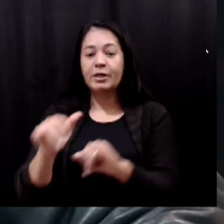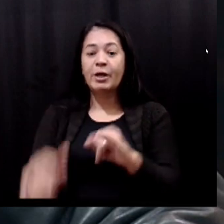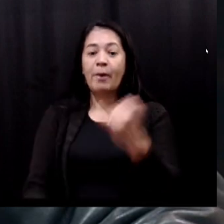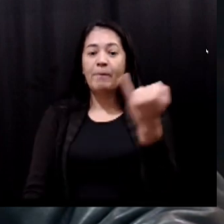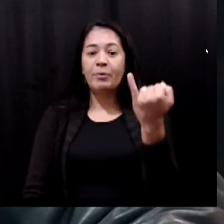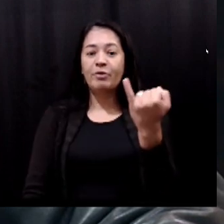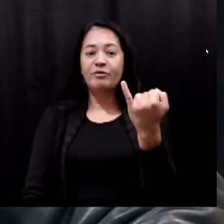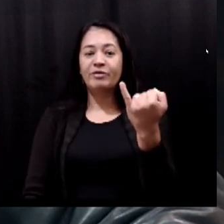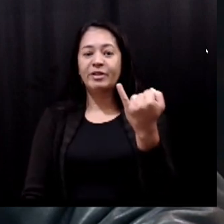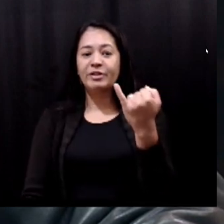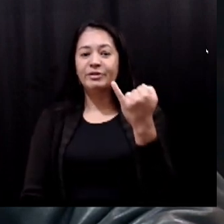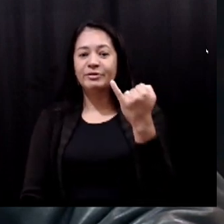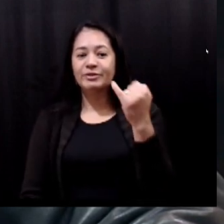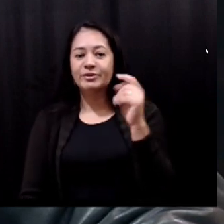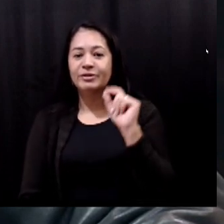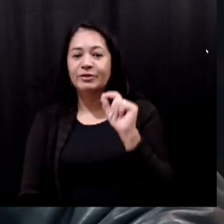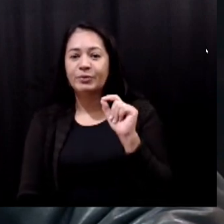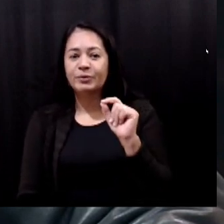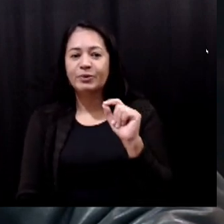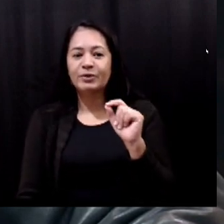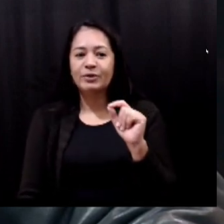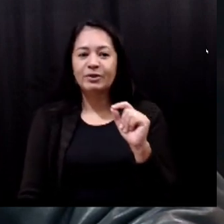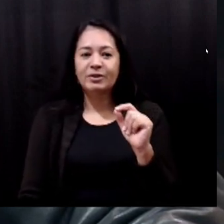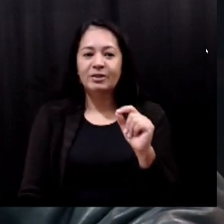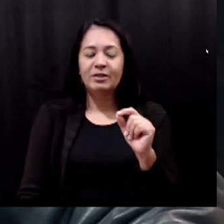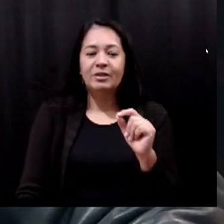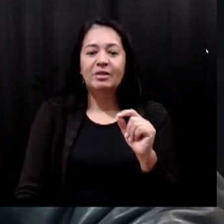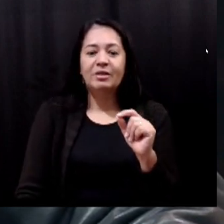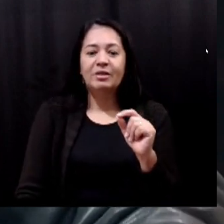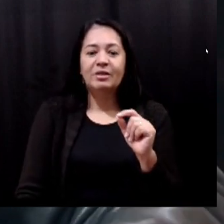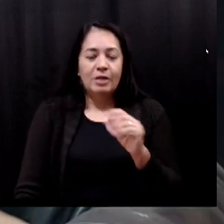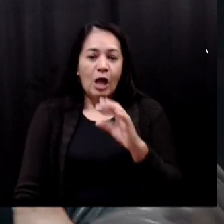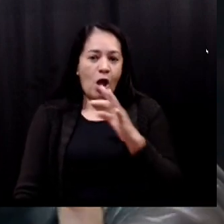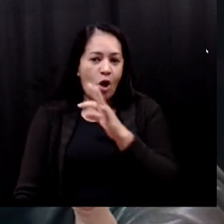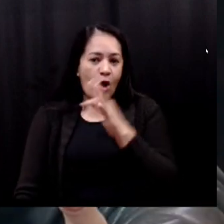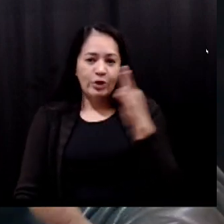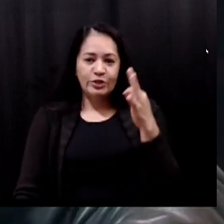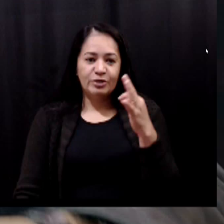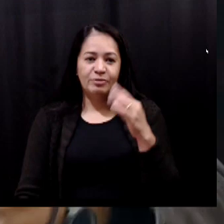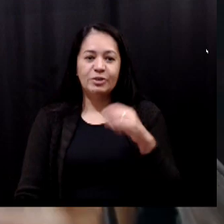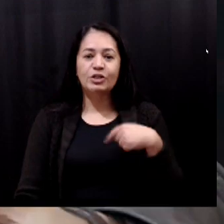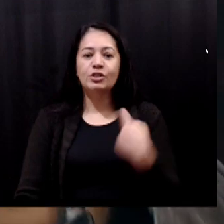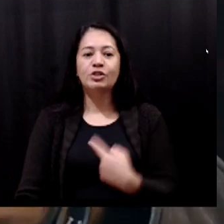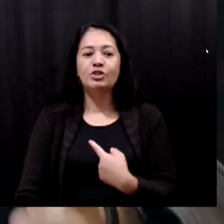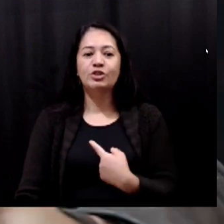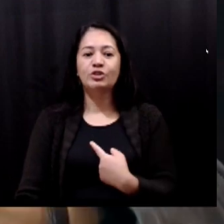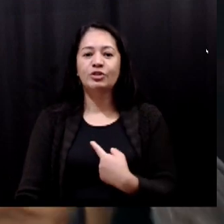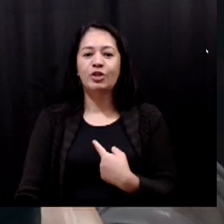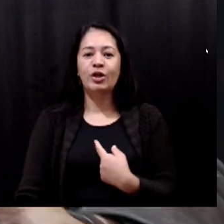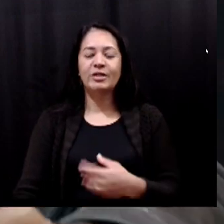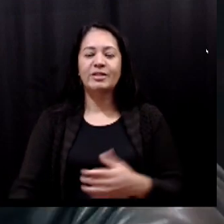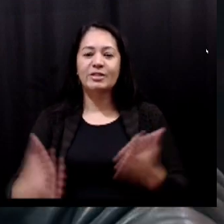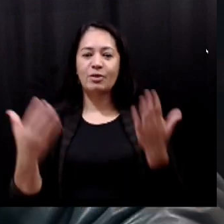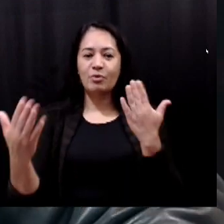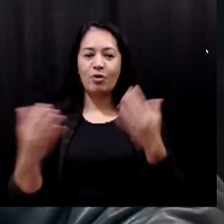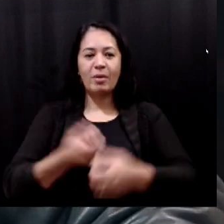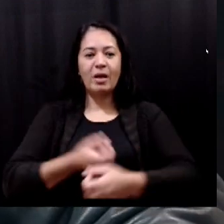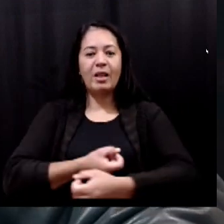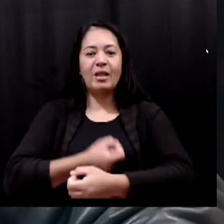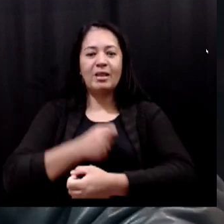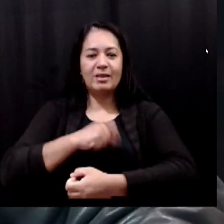você deu, muito apropriada, né, de que nós somos semeadores, né? Jogamos sementinhas que